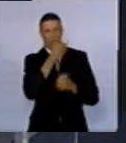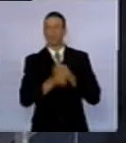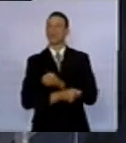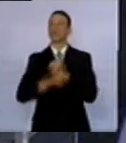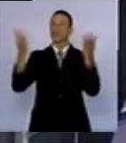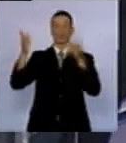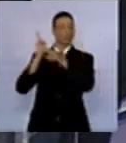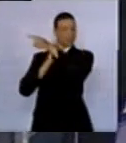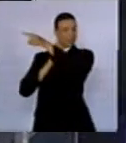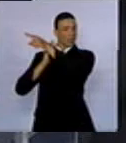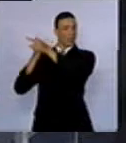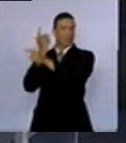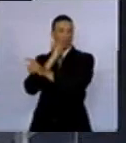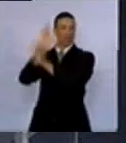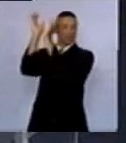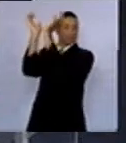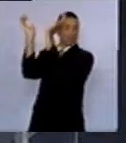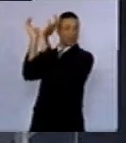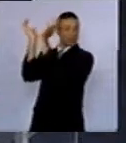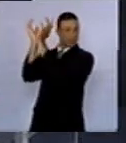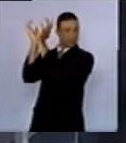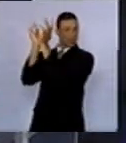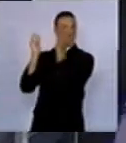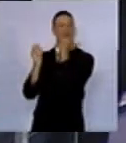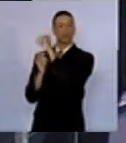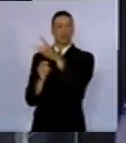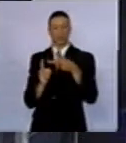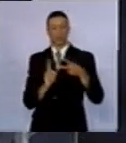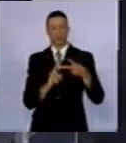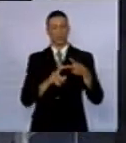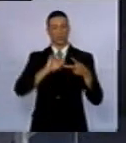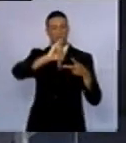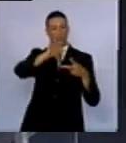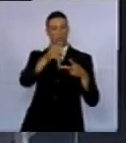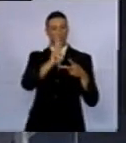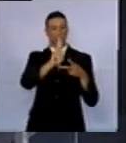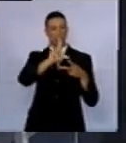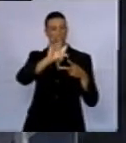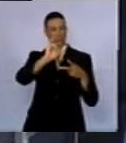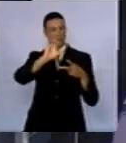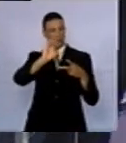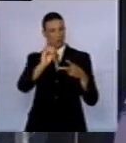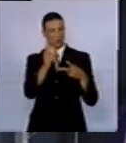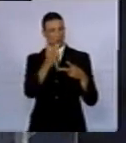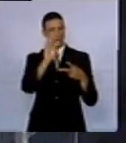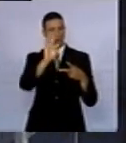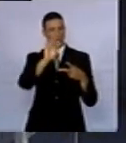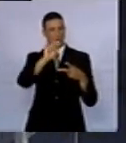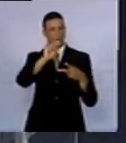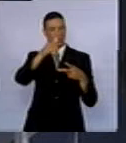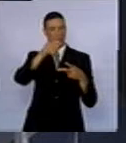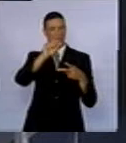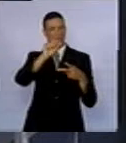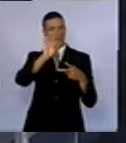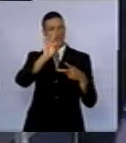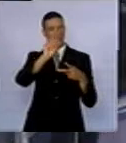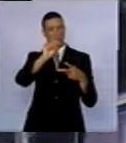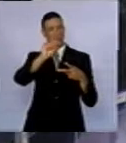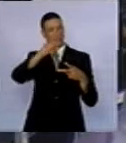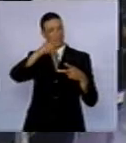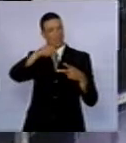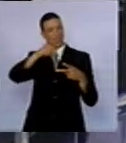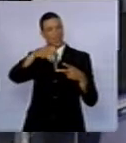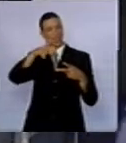ganhadora do Prêmio Emmy. Júlio e os Fantasmas, realizada por produtora independente, ganhadora do prêmio